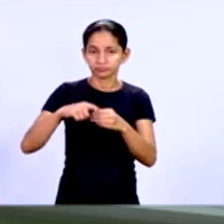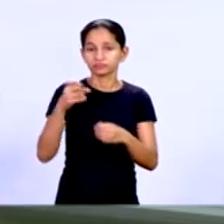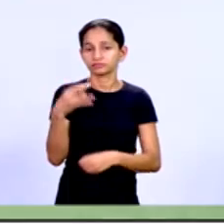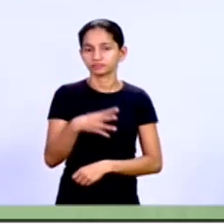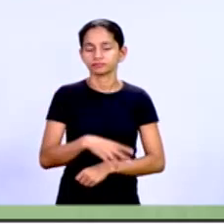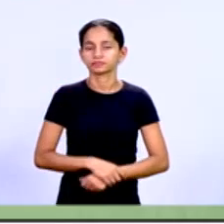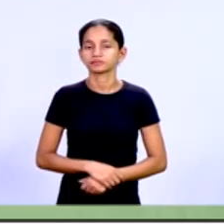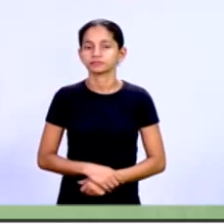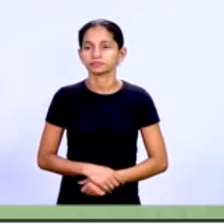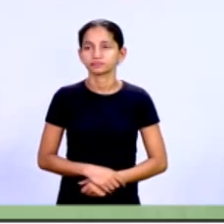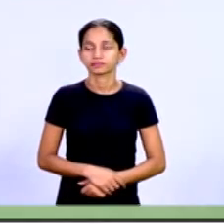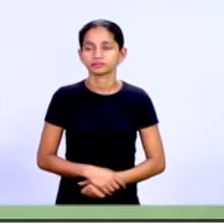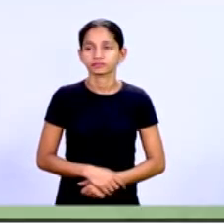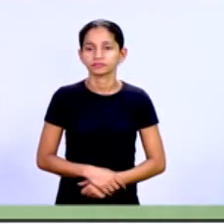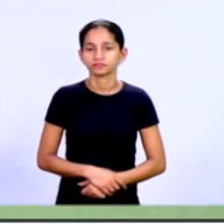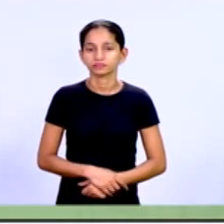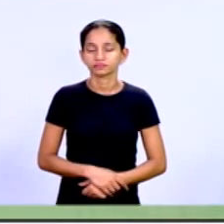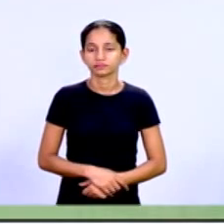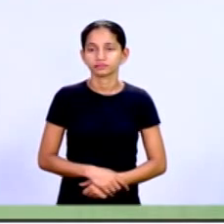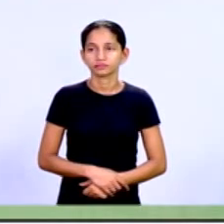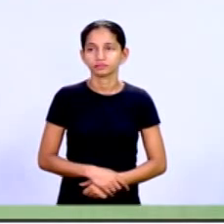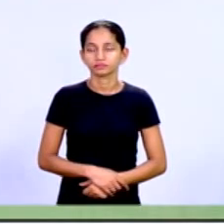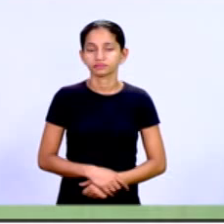Vamos em frente.